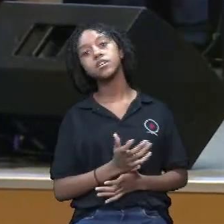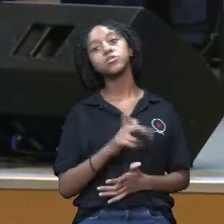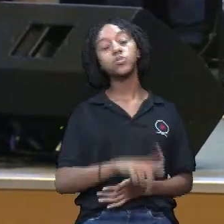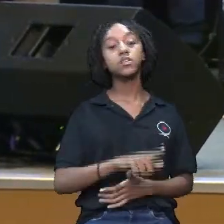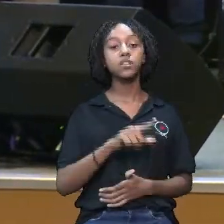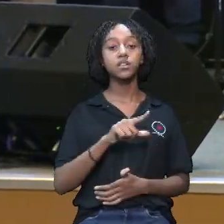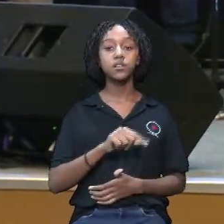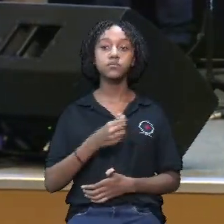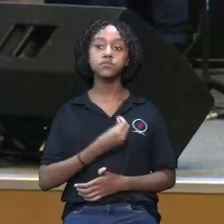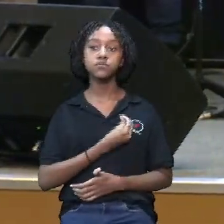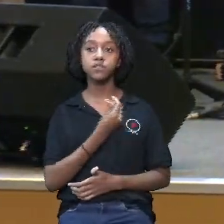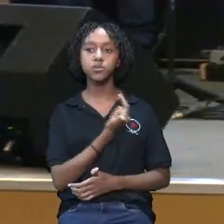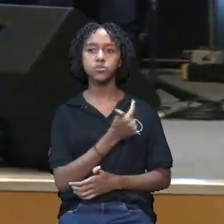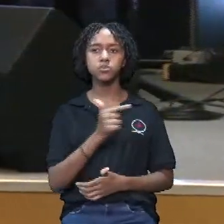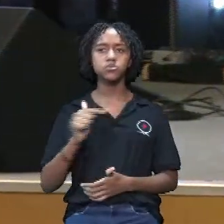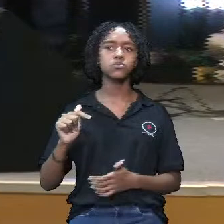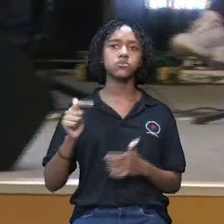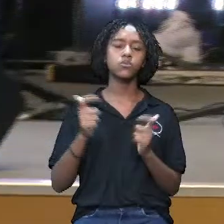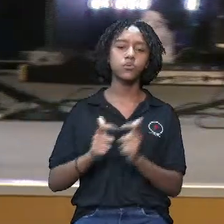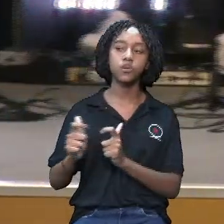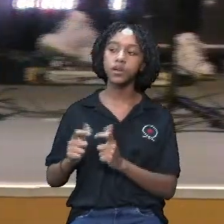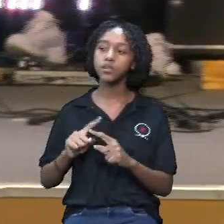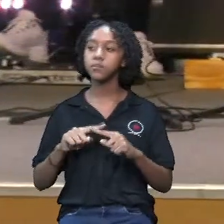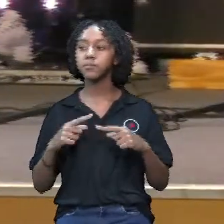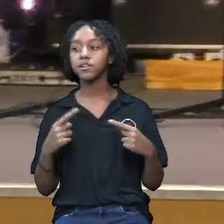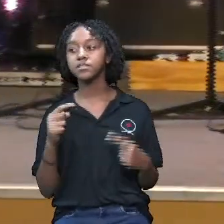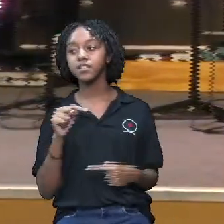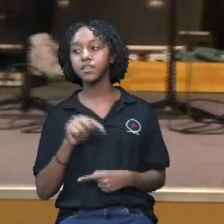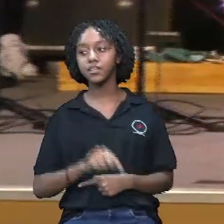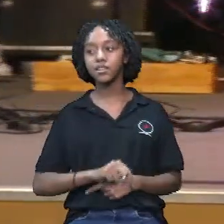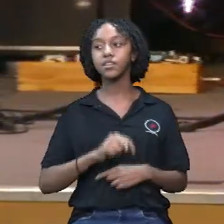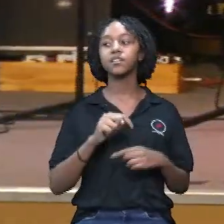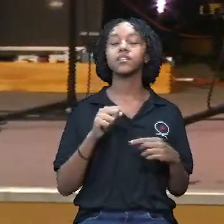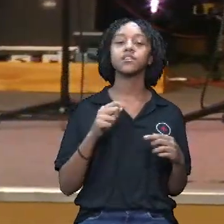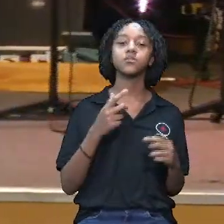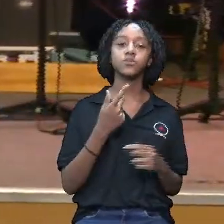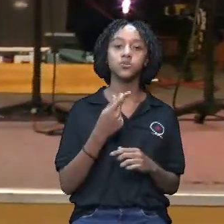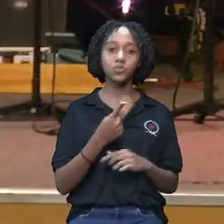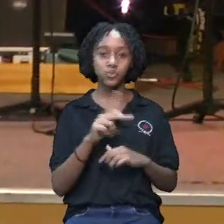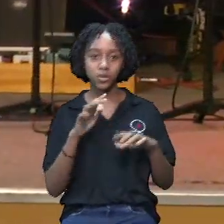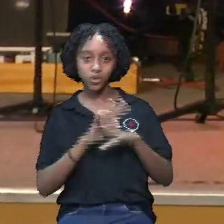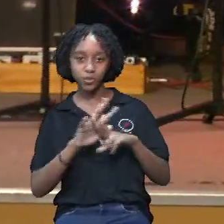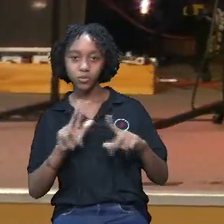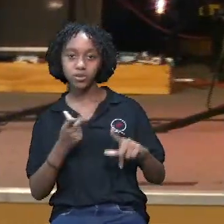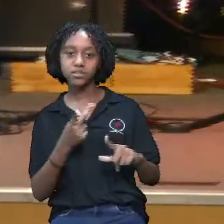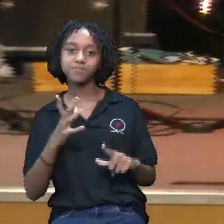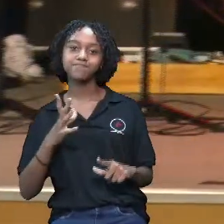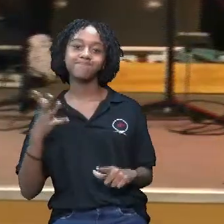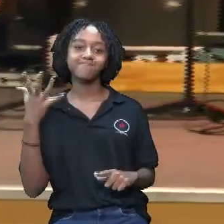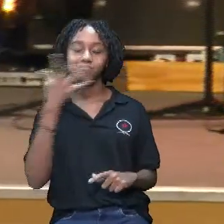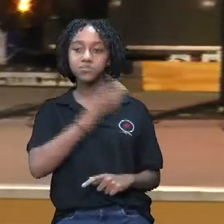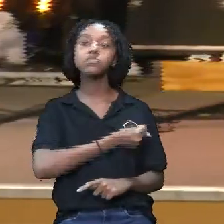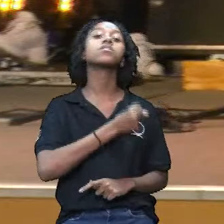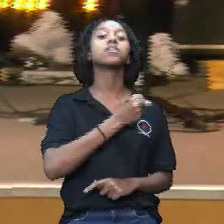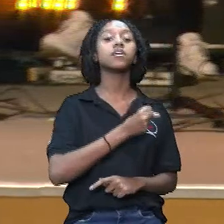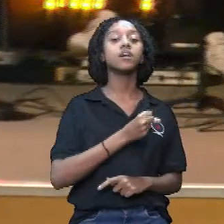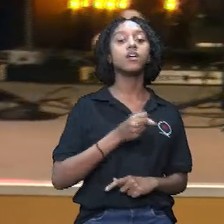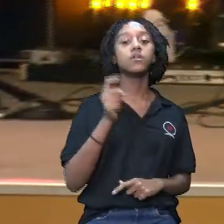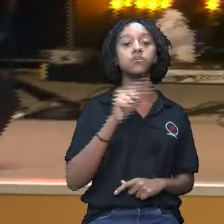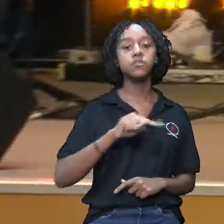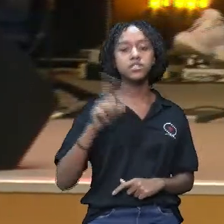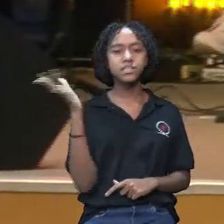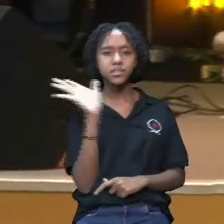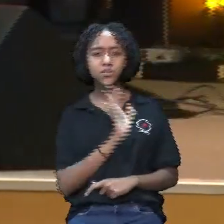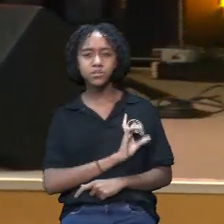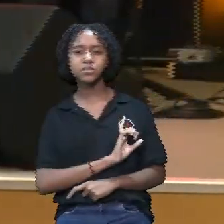em outros mil lugares, mas aqui está a sua cura. Aqui está o seu livramento. Enquanto você adora o Senhor,